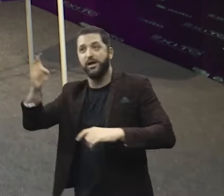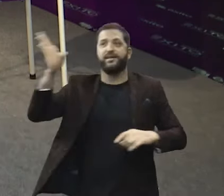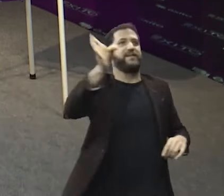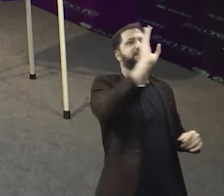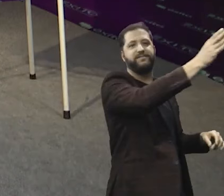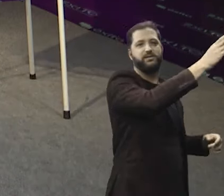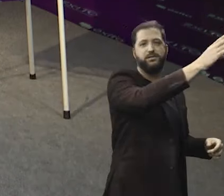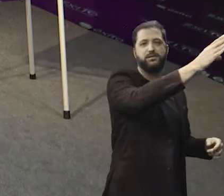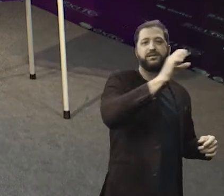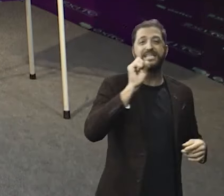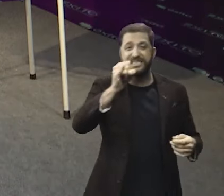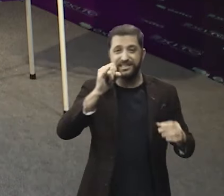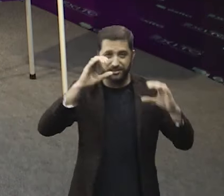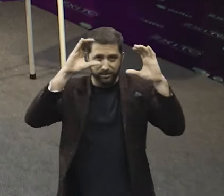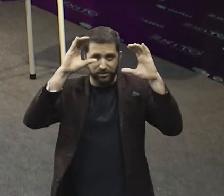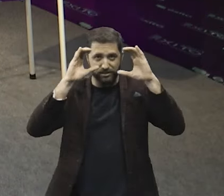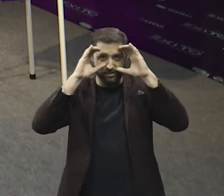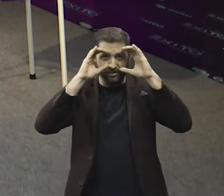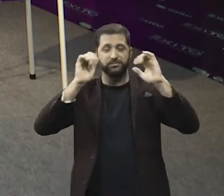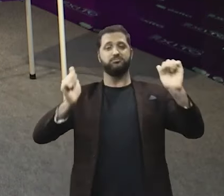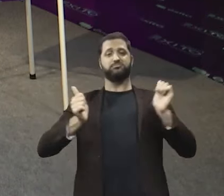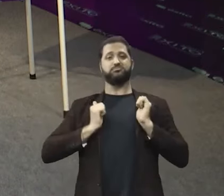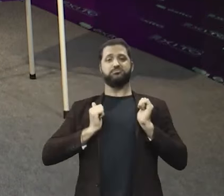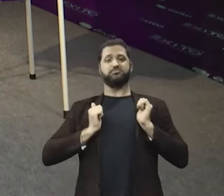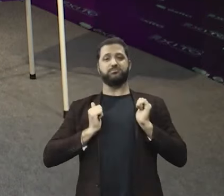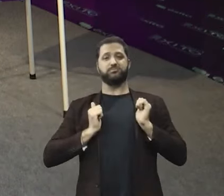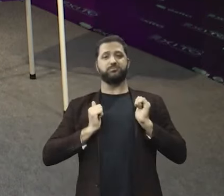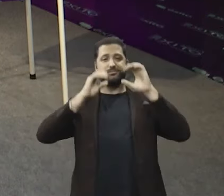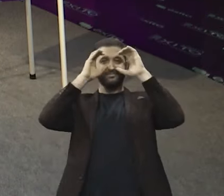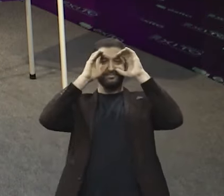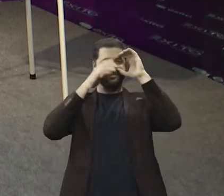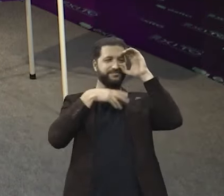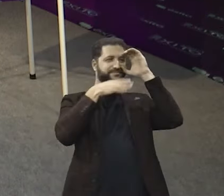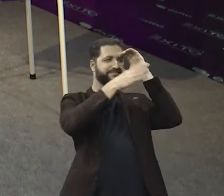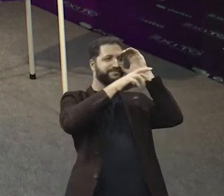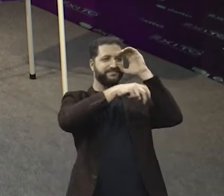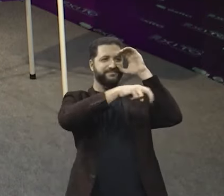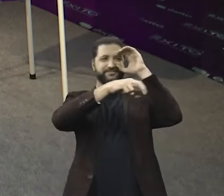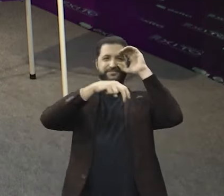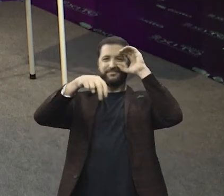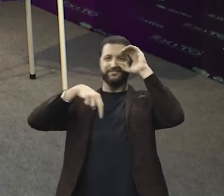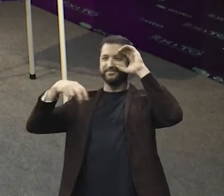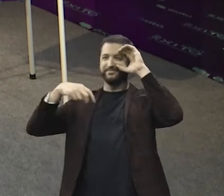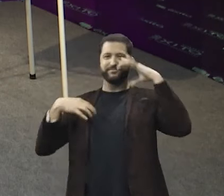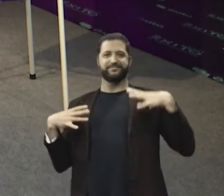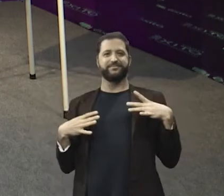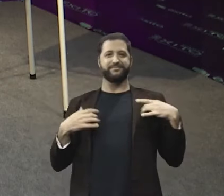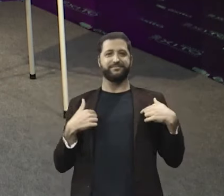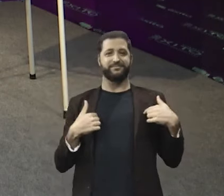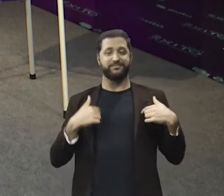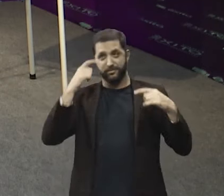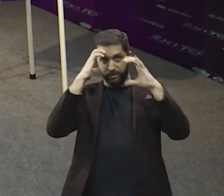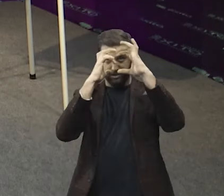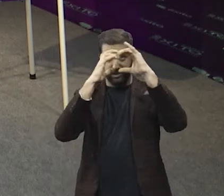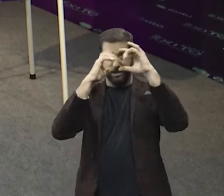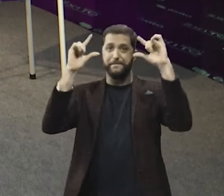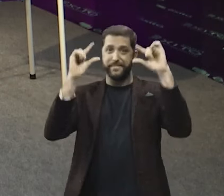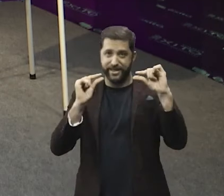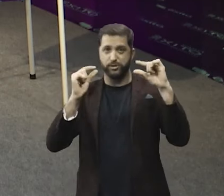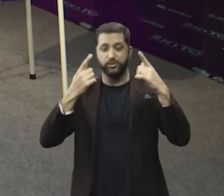vai vai fazer mais isso e que que isso acontece obesidade falta de movimentação do corpo menos oxigenação no cérebro e mais